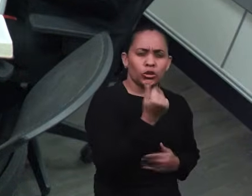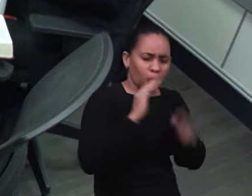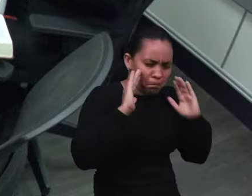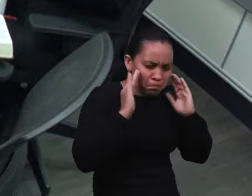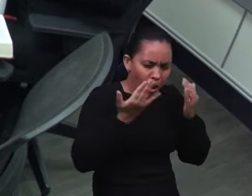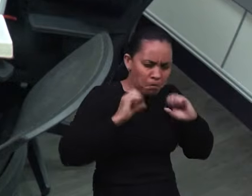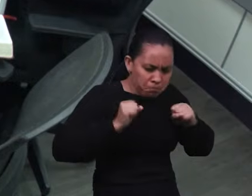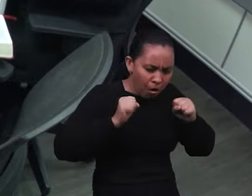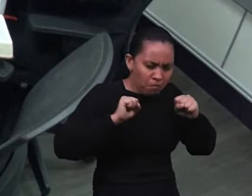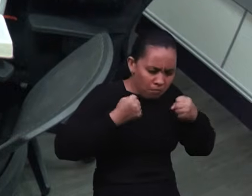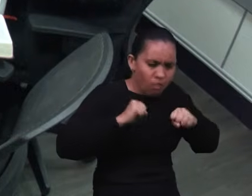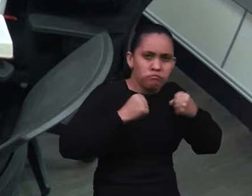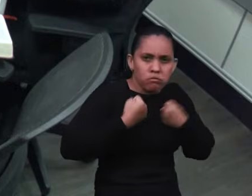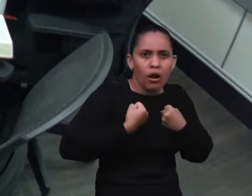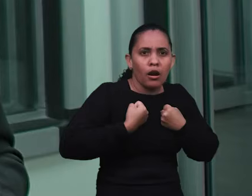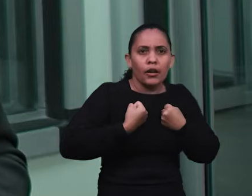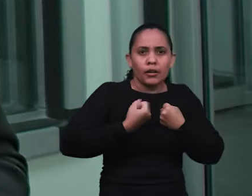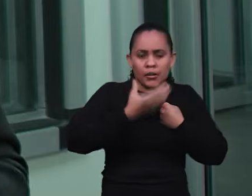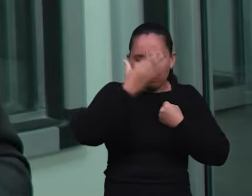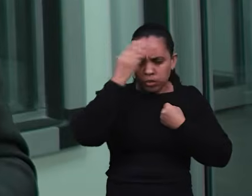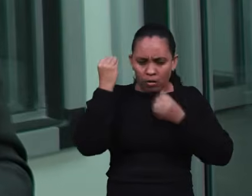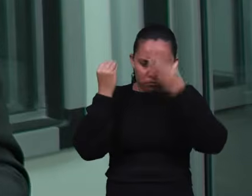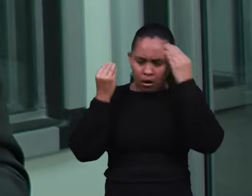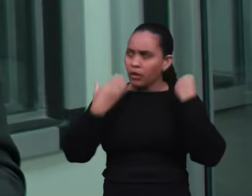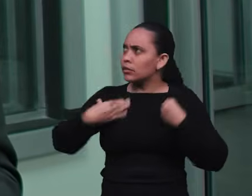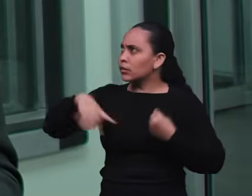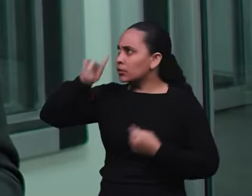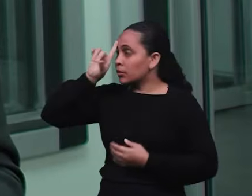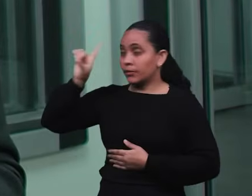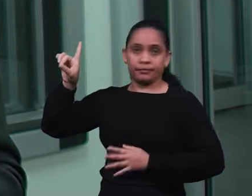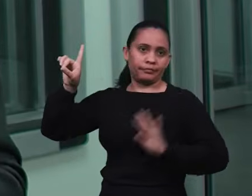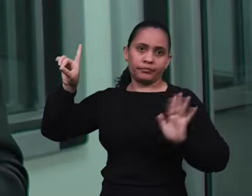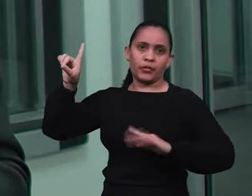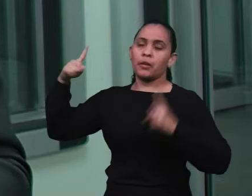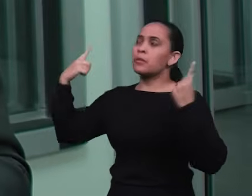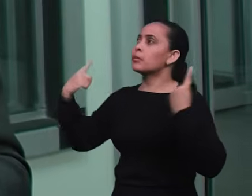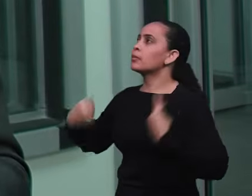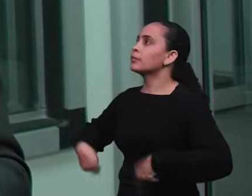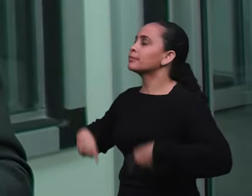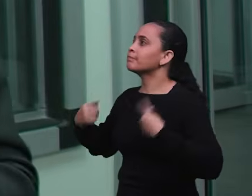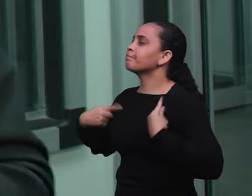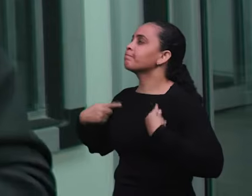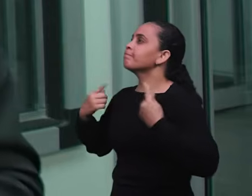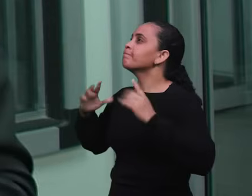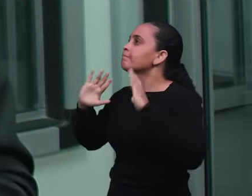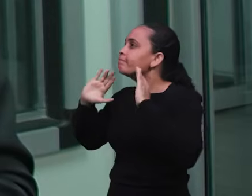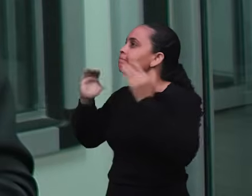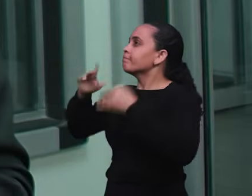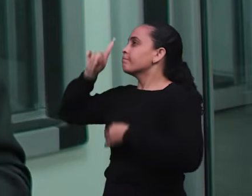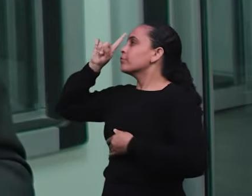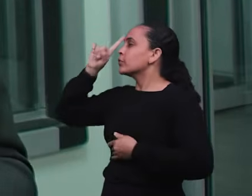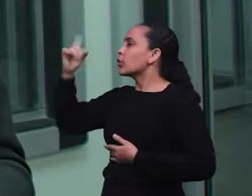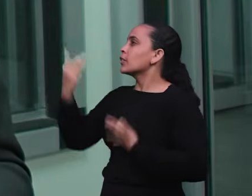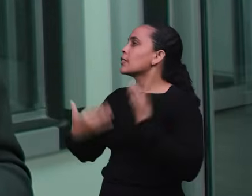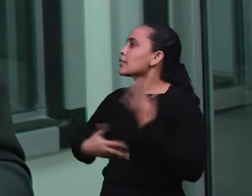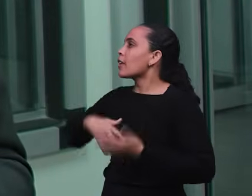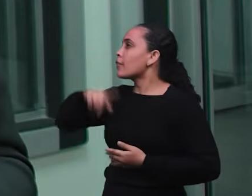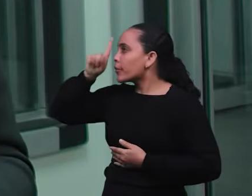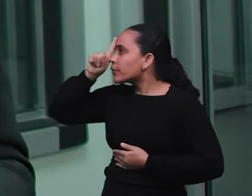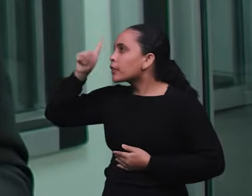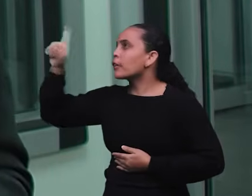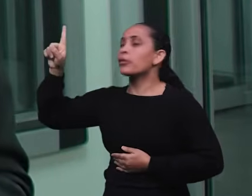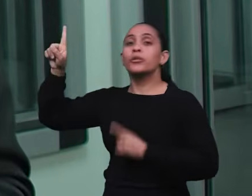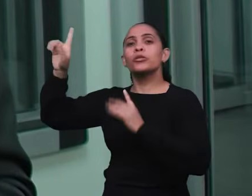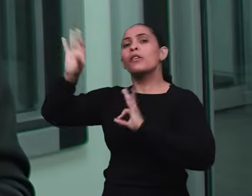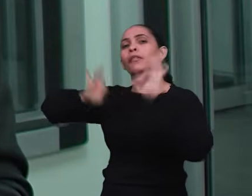Então, primeiro, buscar o reino de Deus. As demais coisas serão acrescentadas. E você saber usar esse recurso, né? Esse dinheiro que